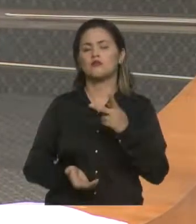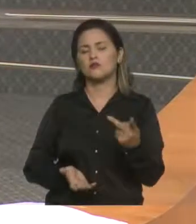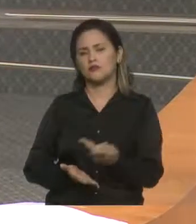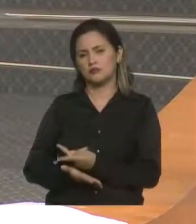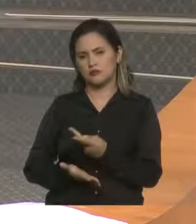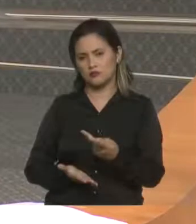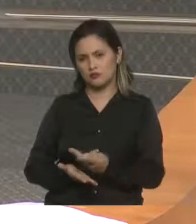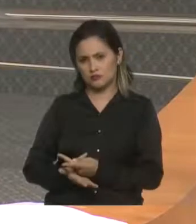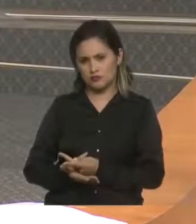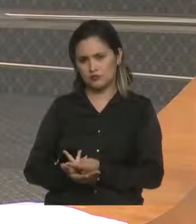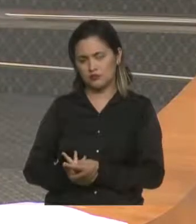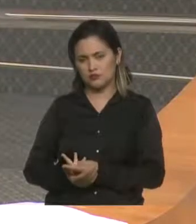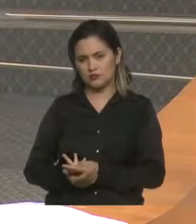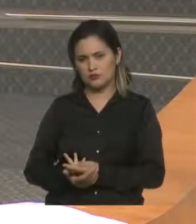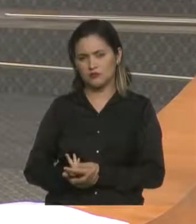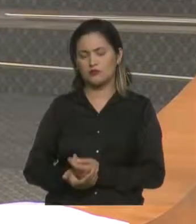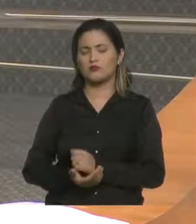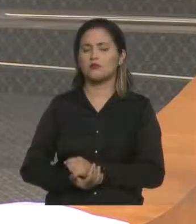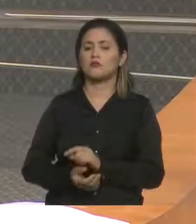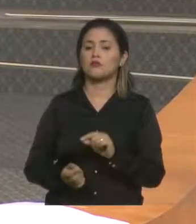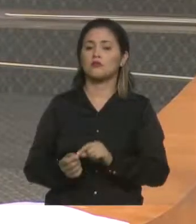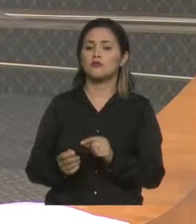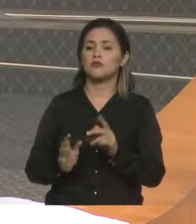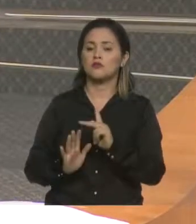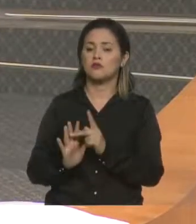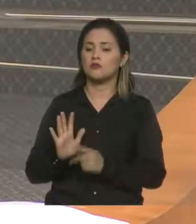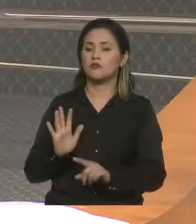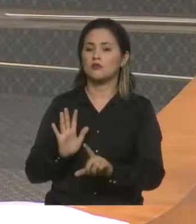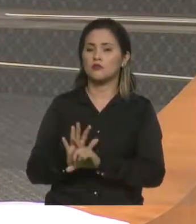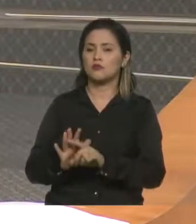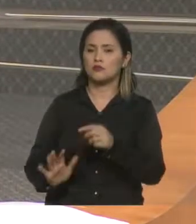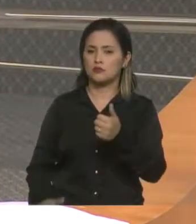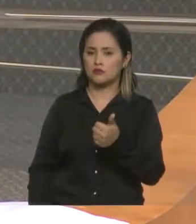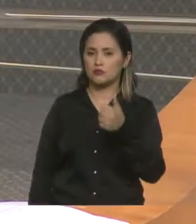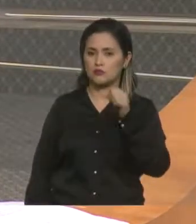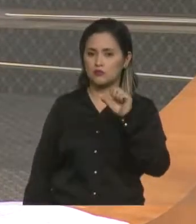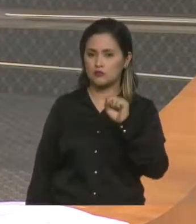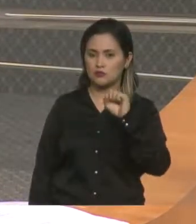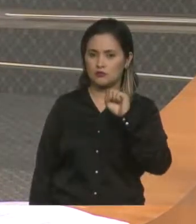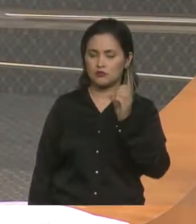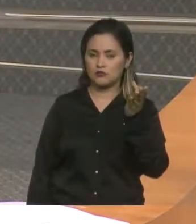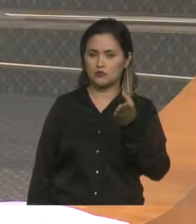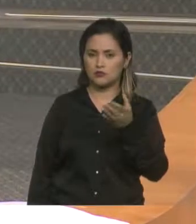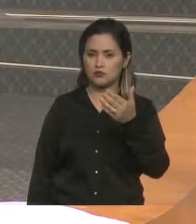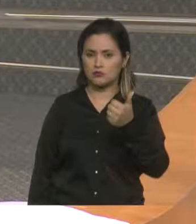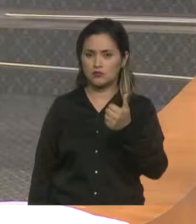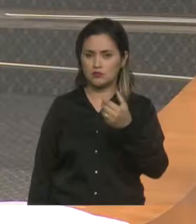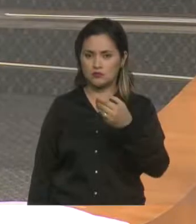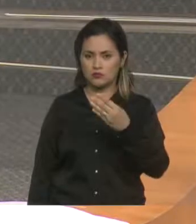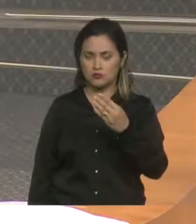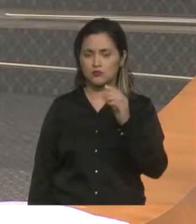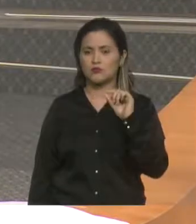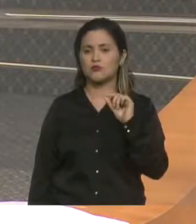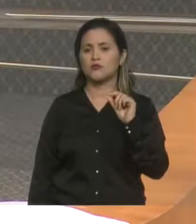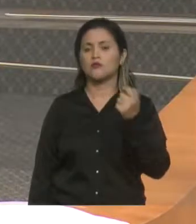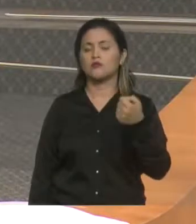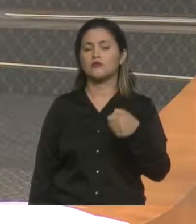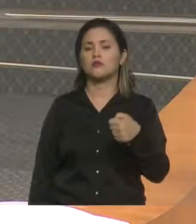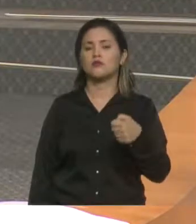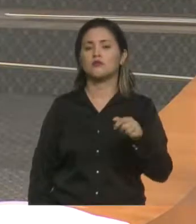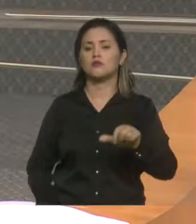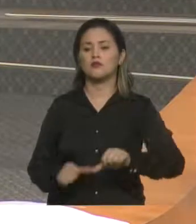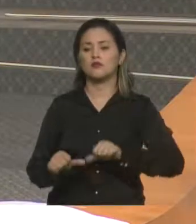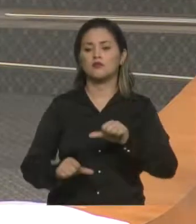começo. Enviaram com um projeto de lei 188, de 2014, que teve que ser transformado